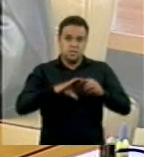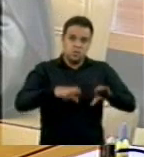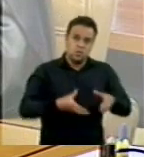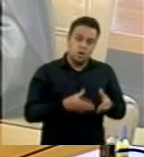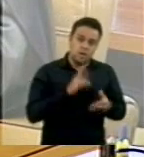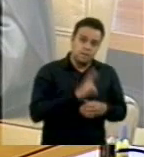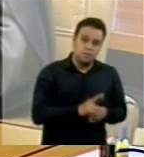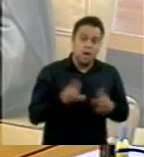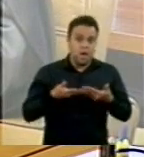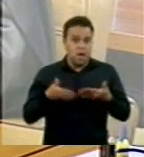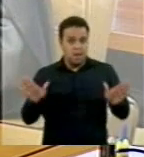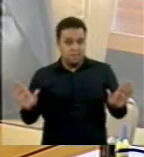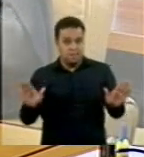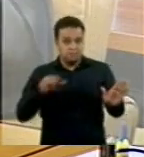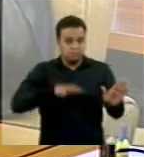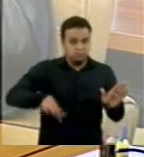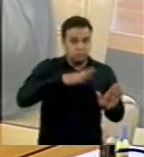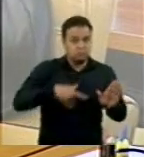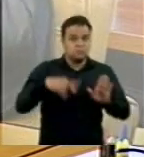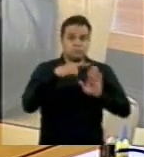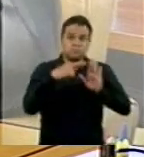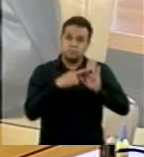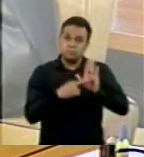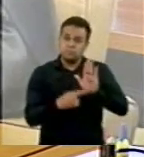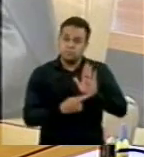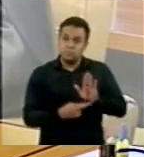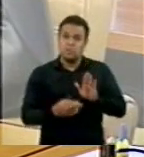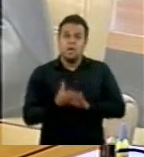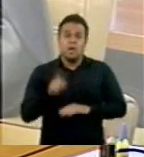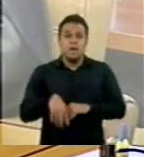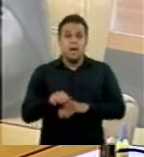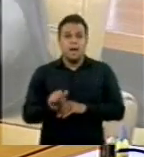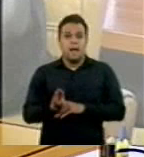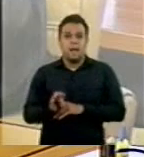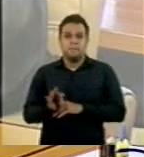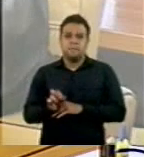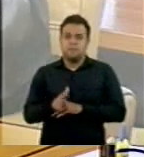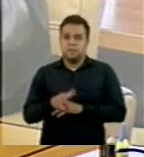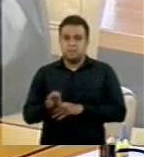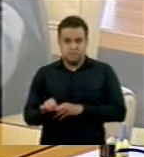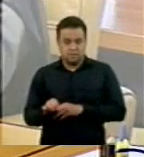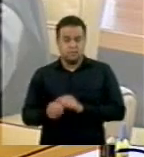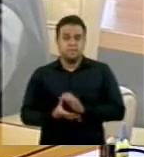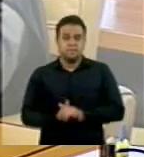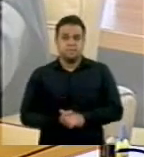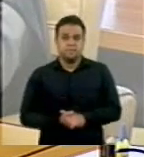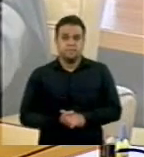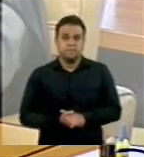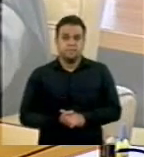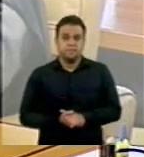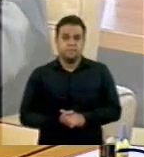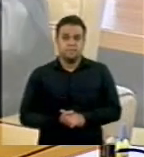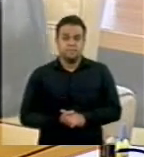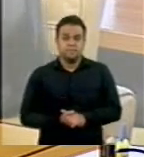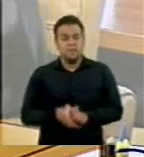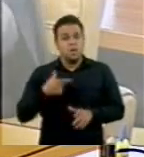colegiada, abrindo um espaço normativo com caráter de abstração a um nível tal que, em meu modo